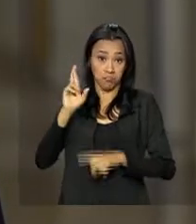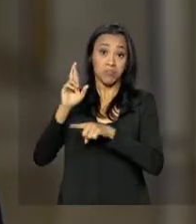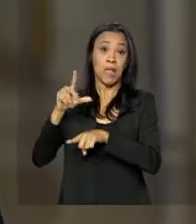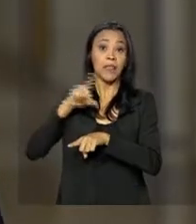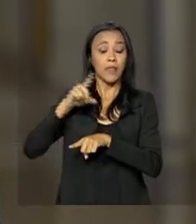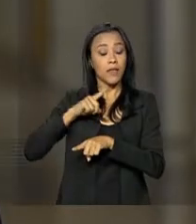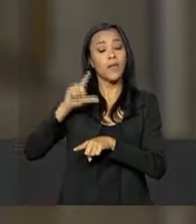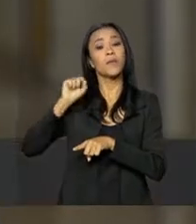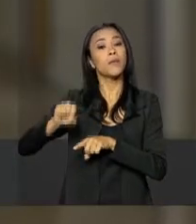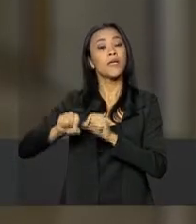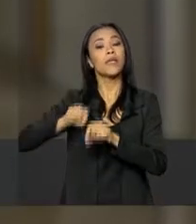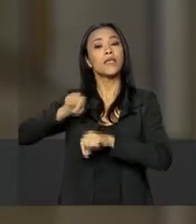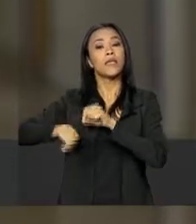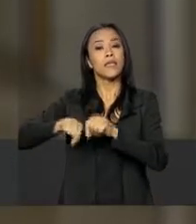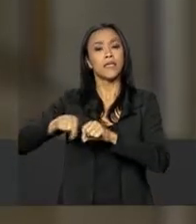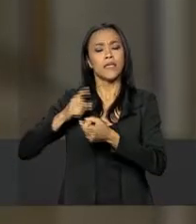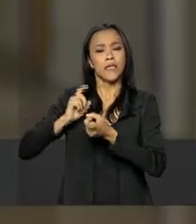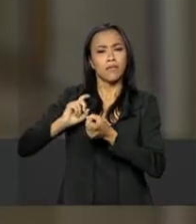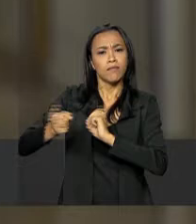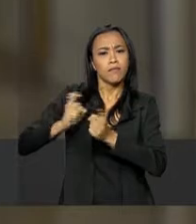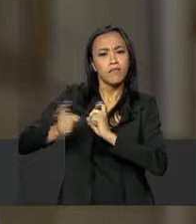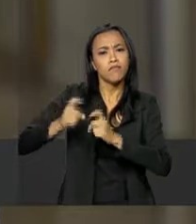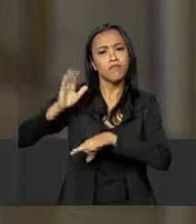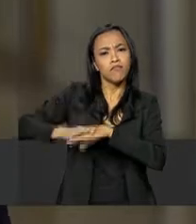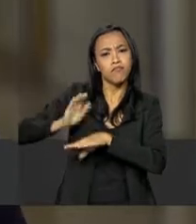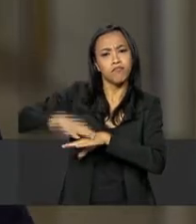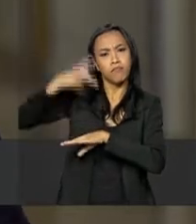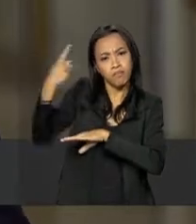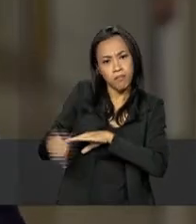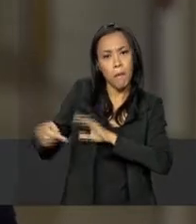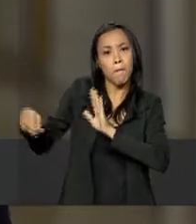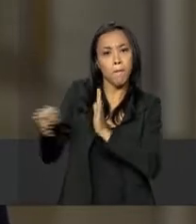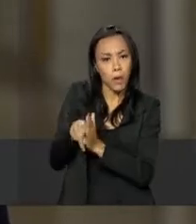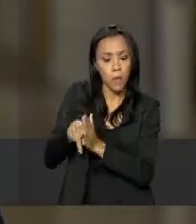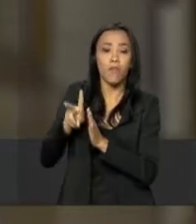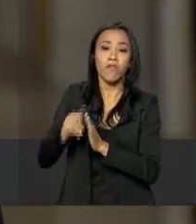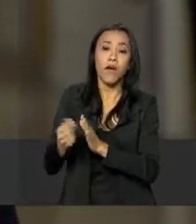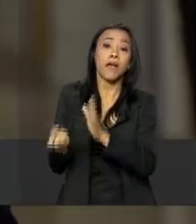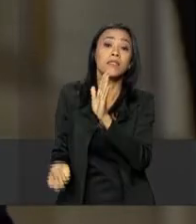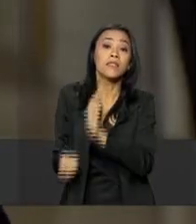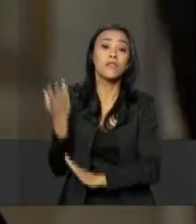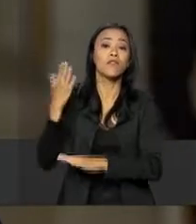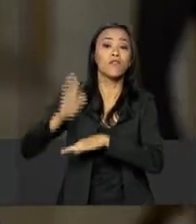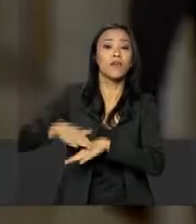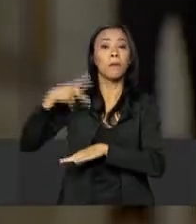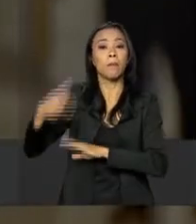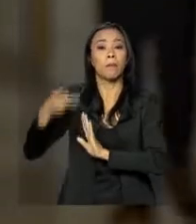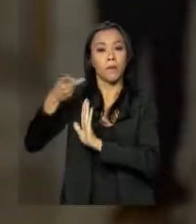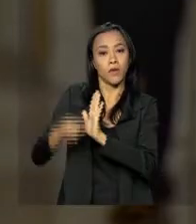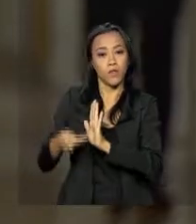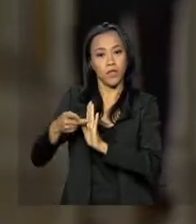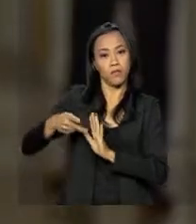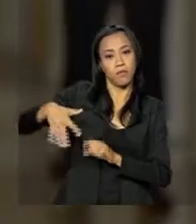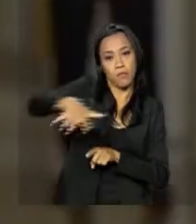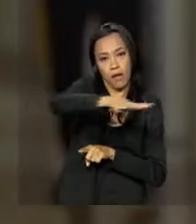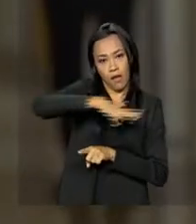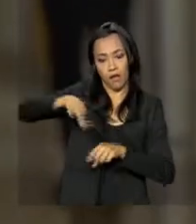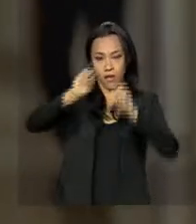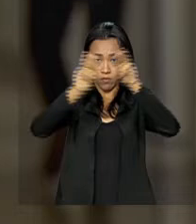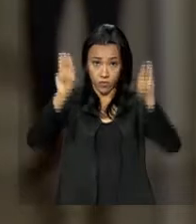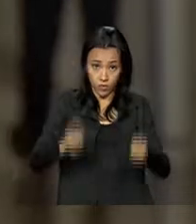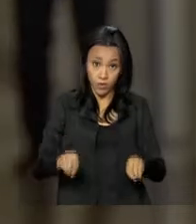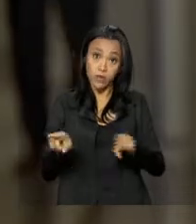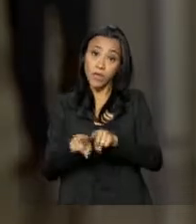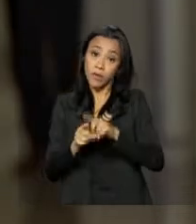serviço social autônomo e também vai promover ações de desenvolvimento no setor de museus foi criada ainda a